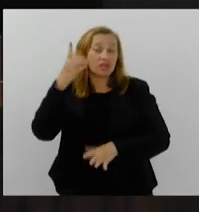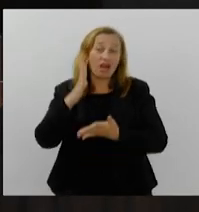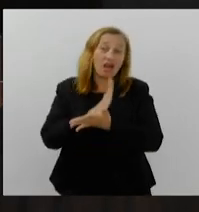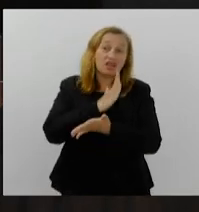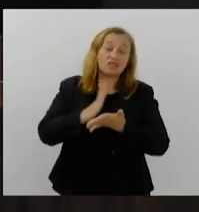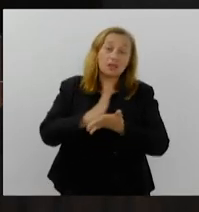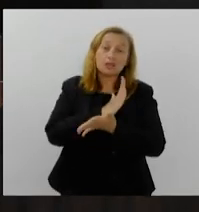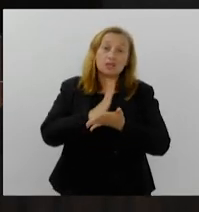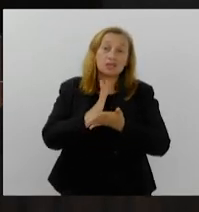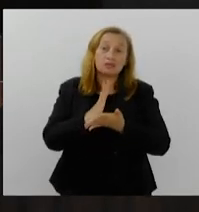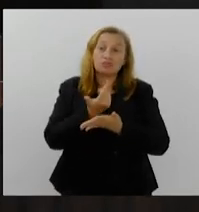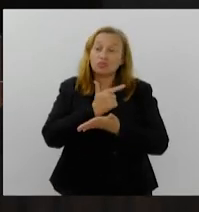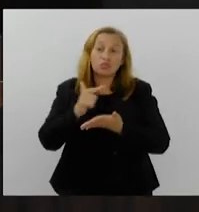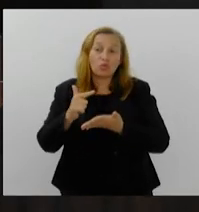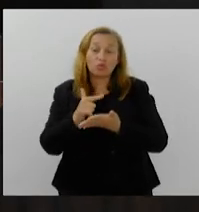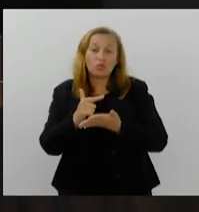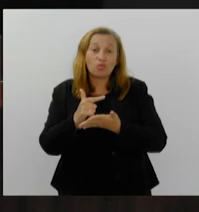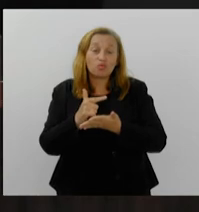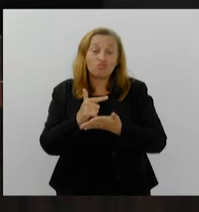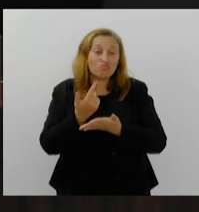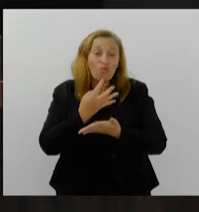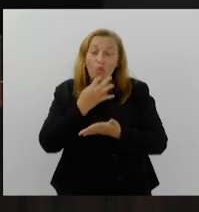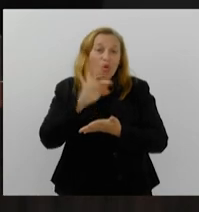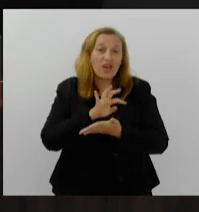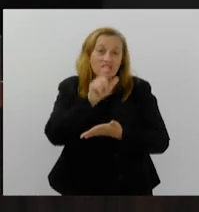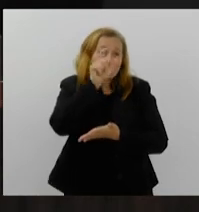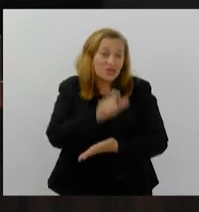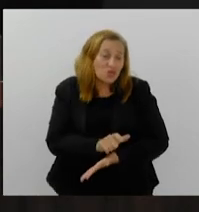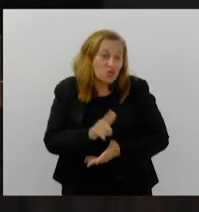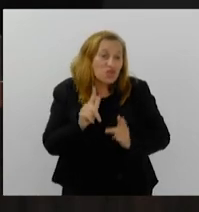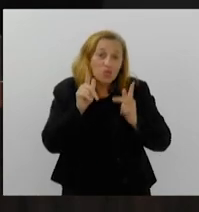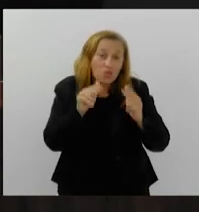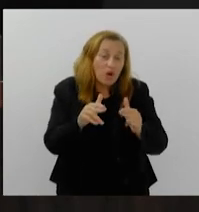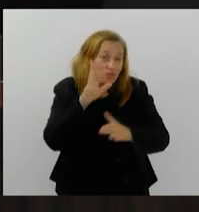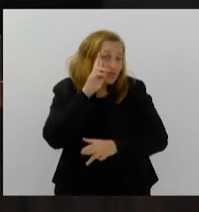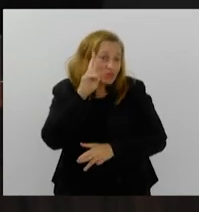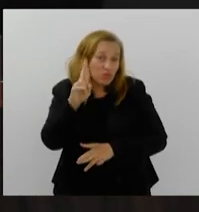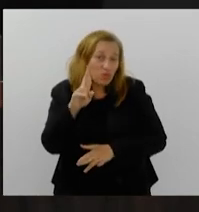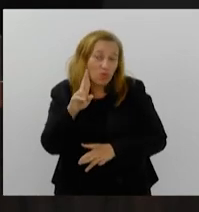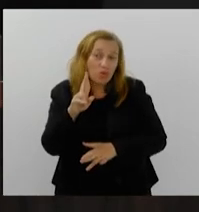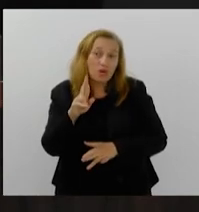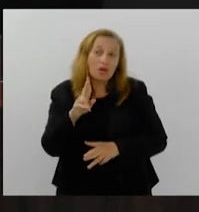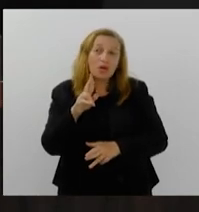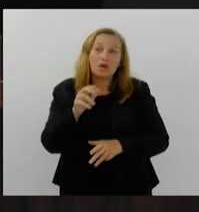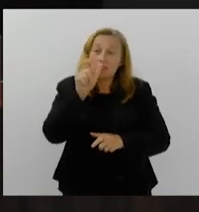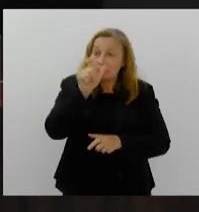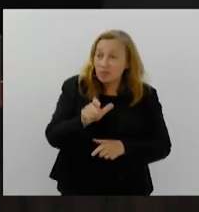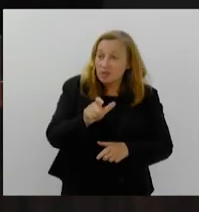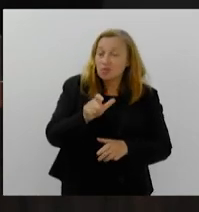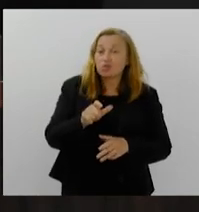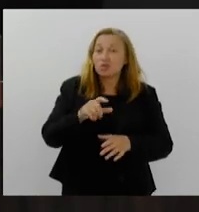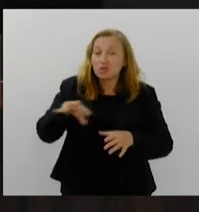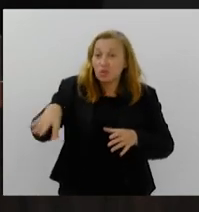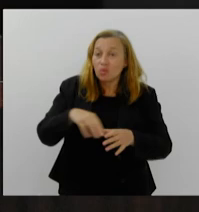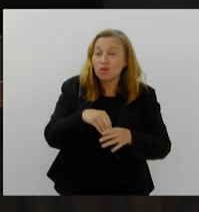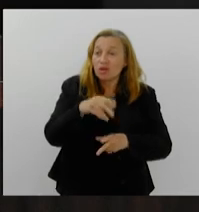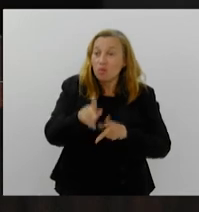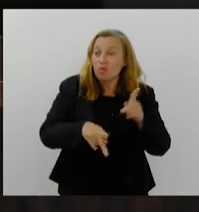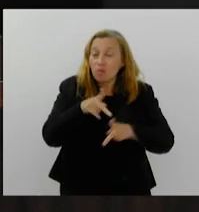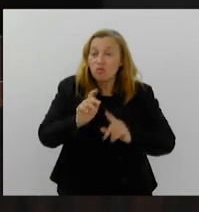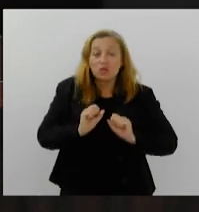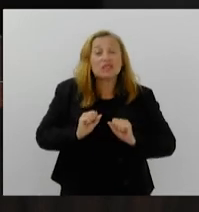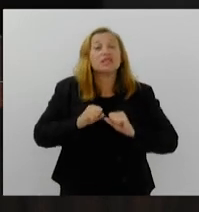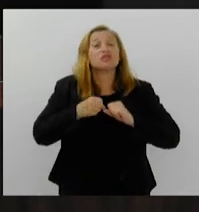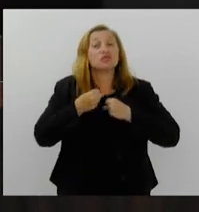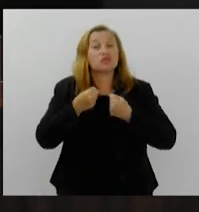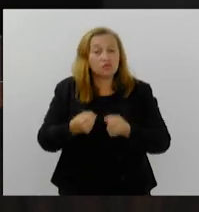vezes não conhece pessoas como o senhor Orlandino, pessoas do povo, pessoas que se